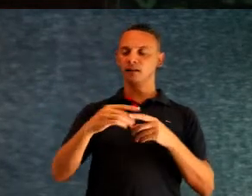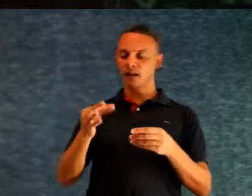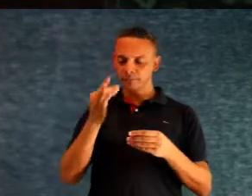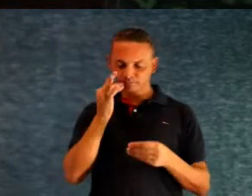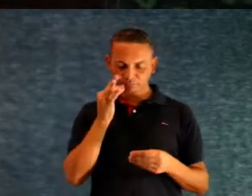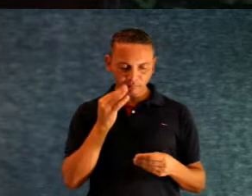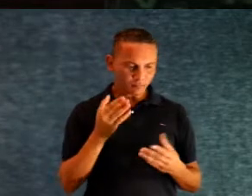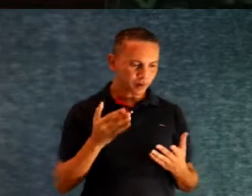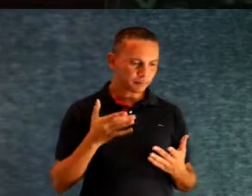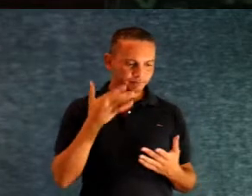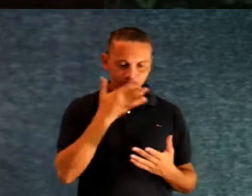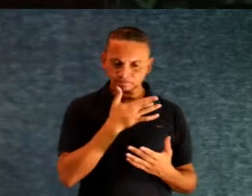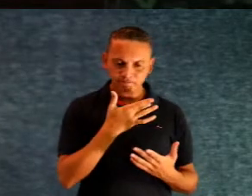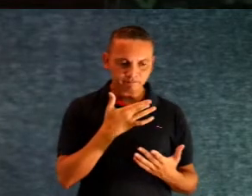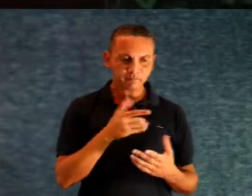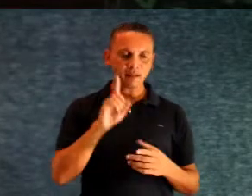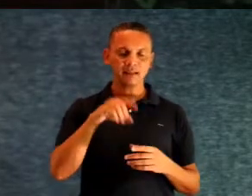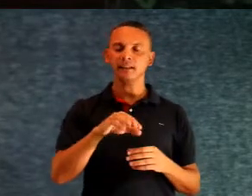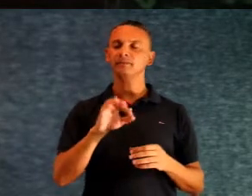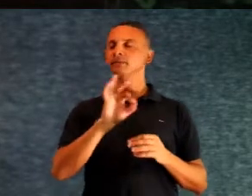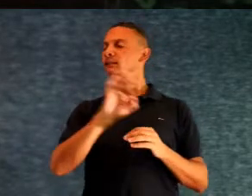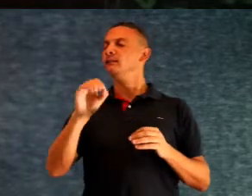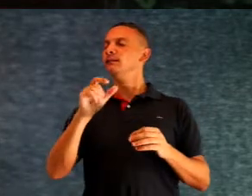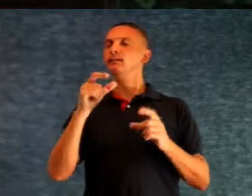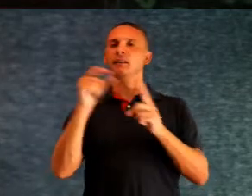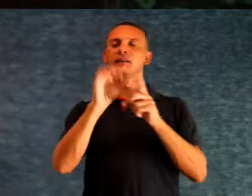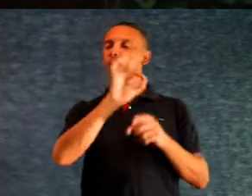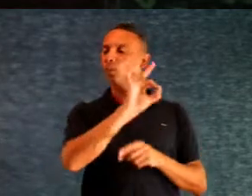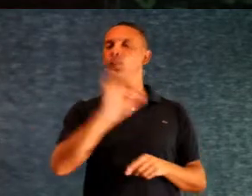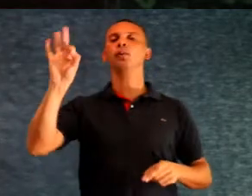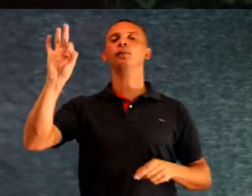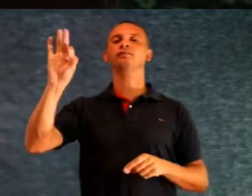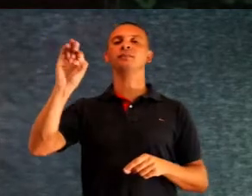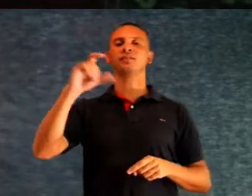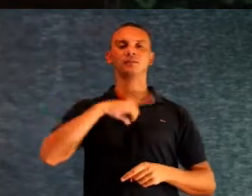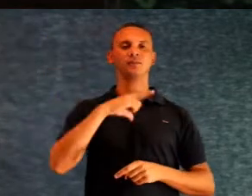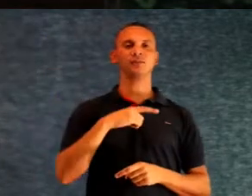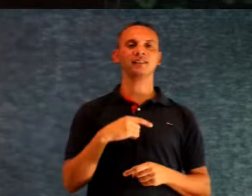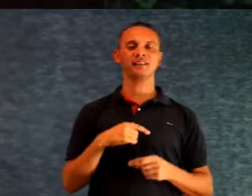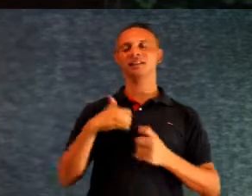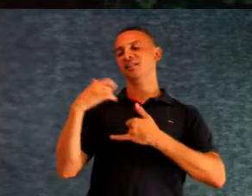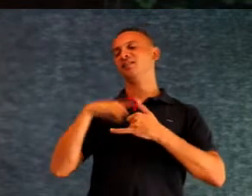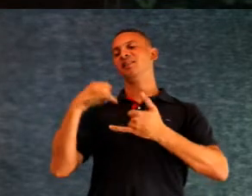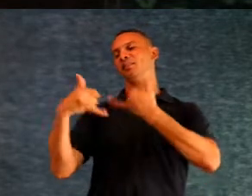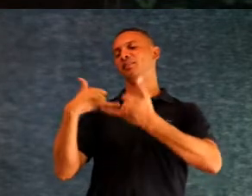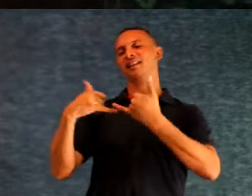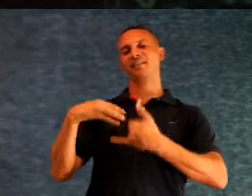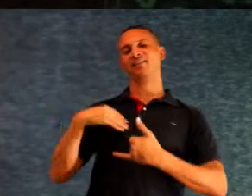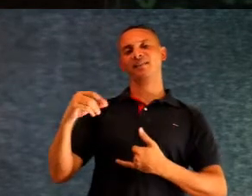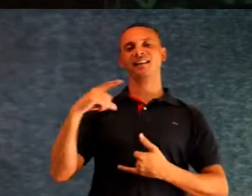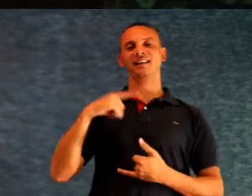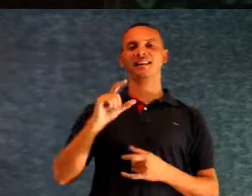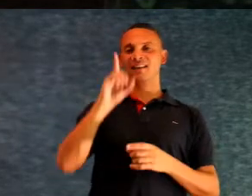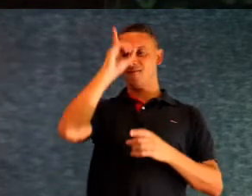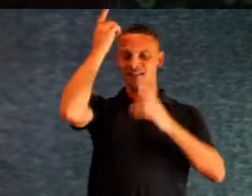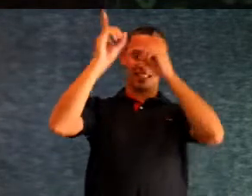a habilidade com que Drummond já incutia na filha esse sentimento do ludismo com as palavras. As palavras